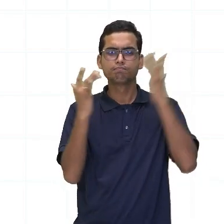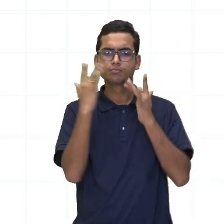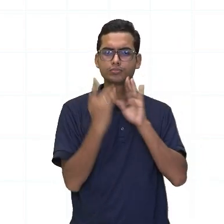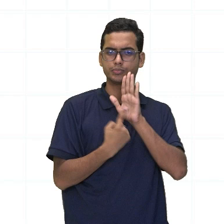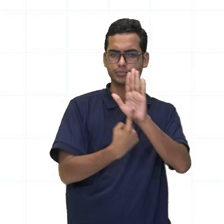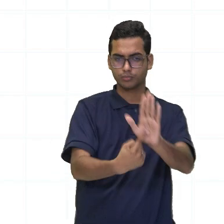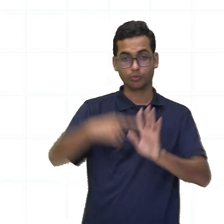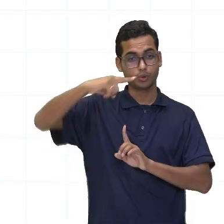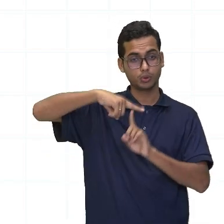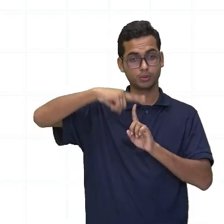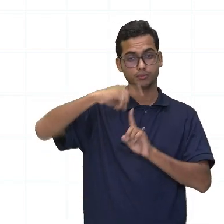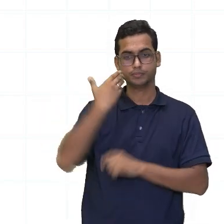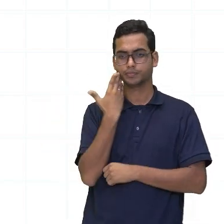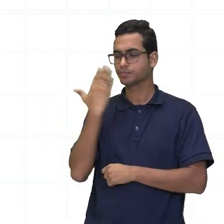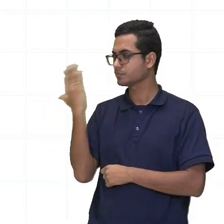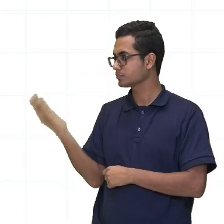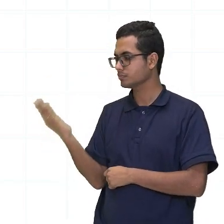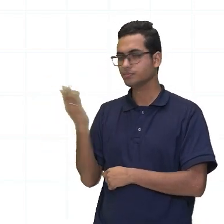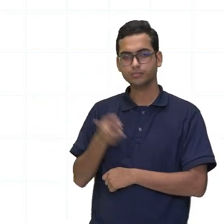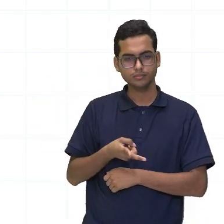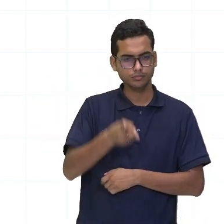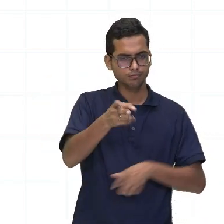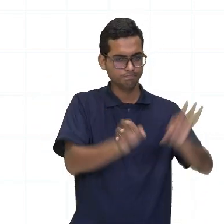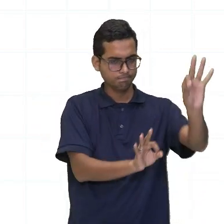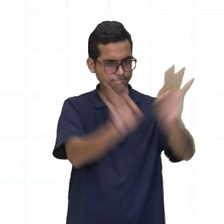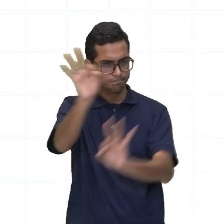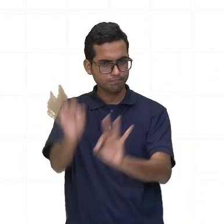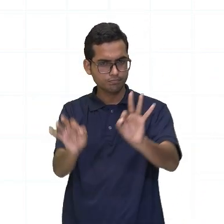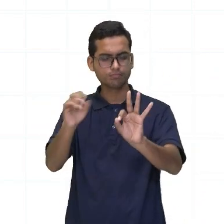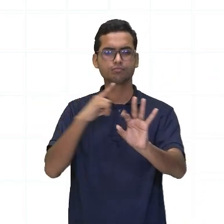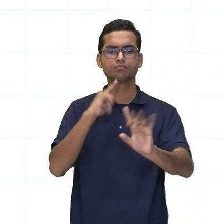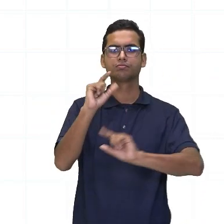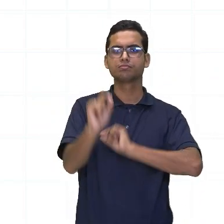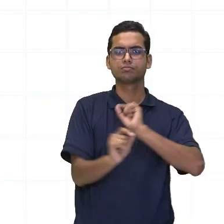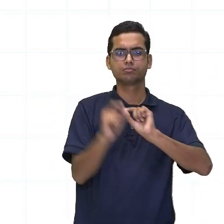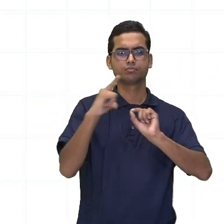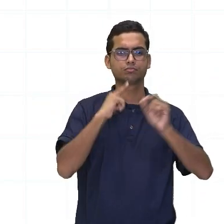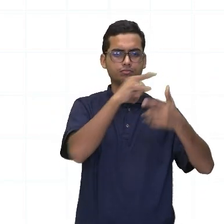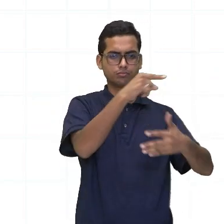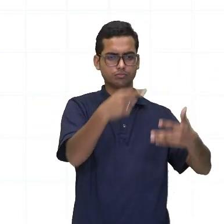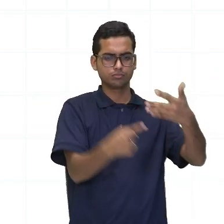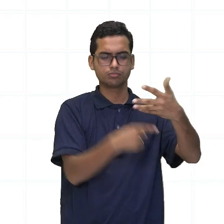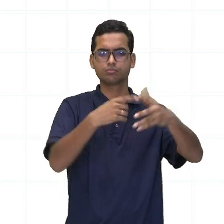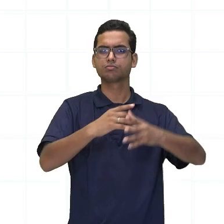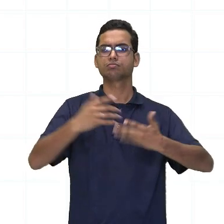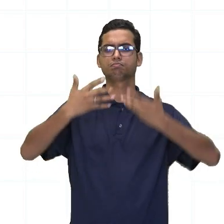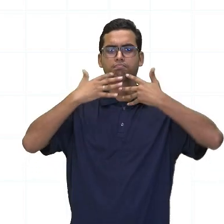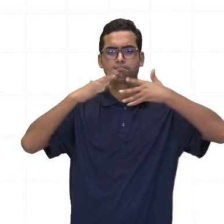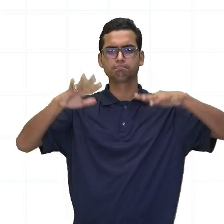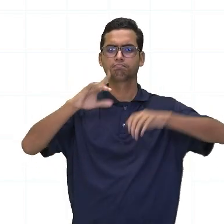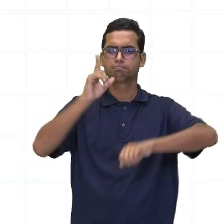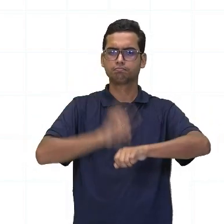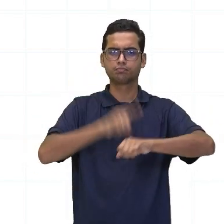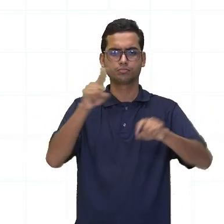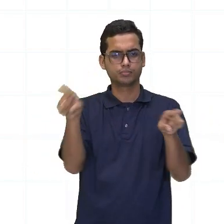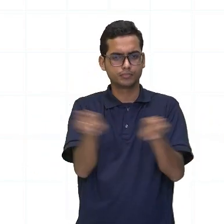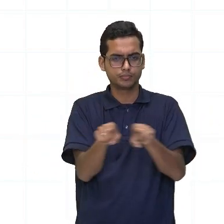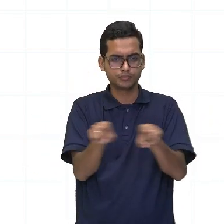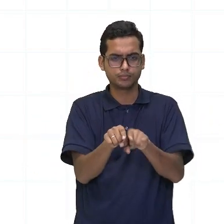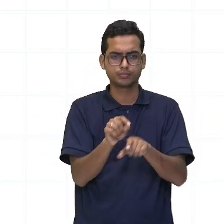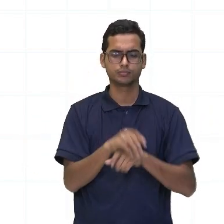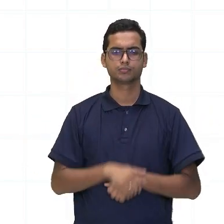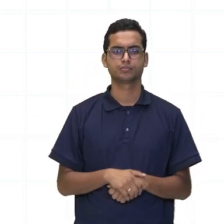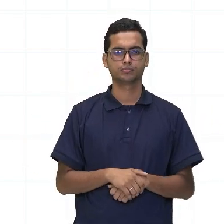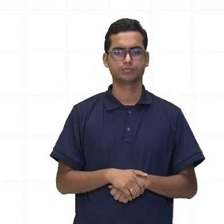obra, quase sempre planejada, incorpora-se algum elemento de espontaneidade ou improvisação